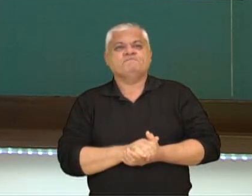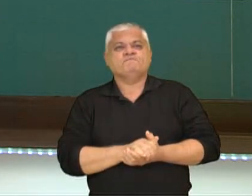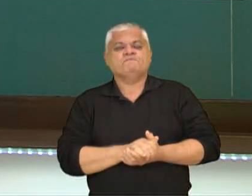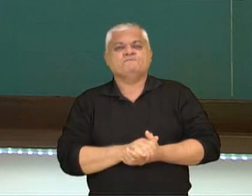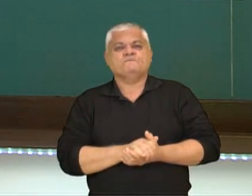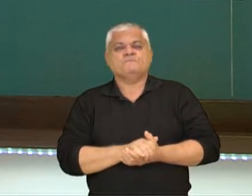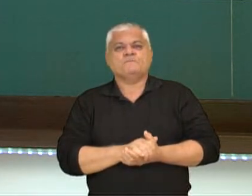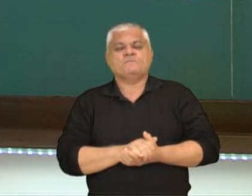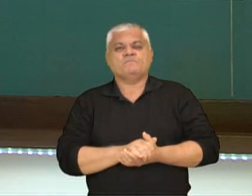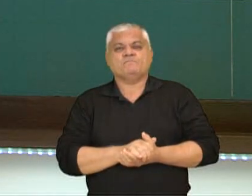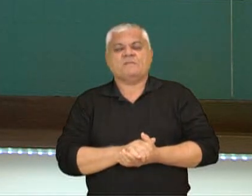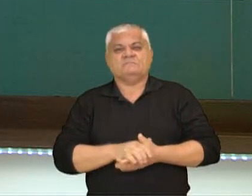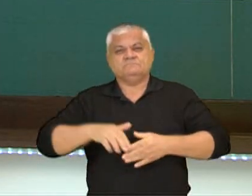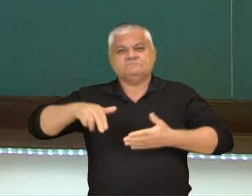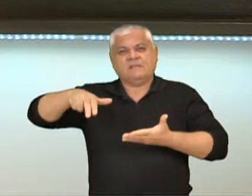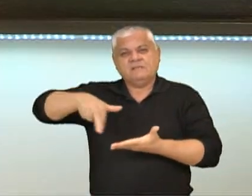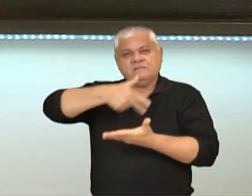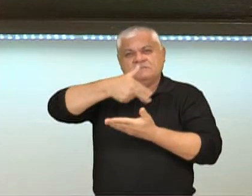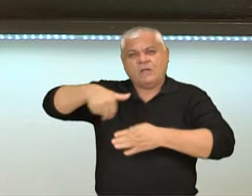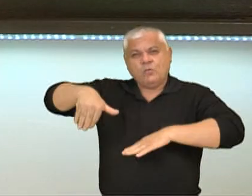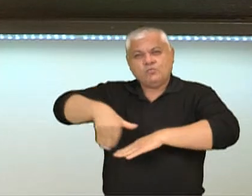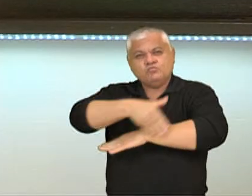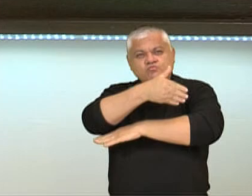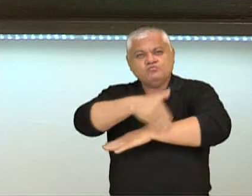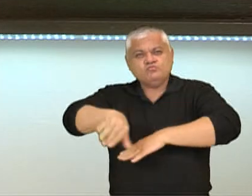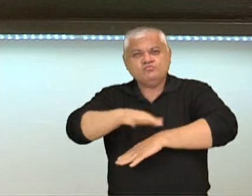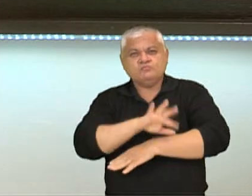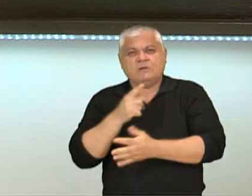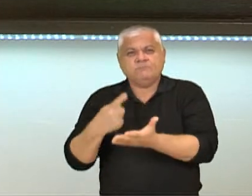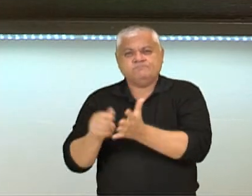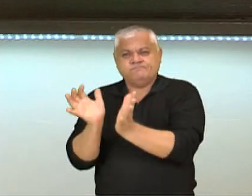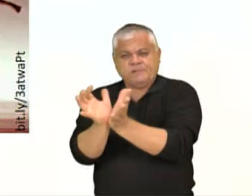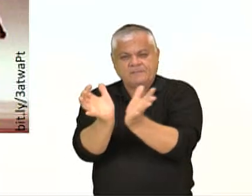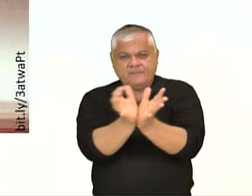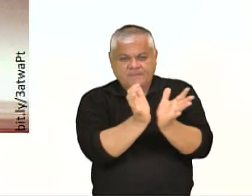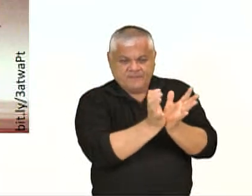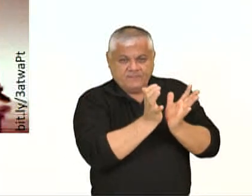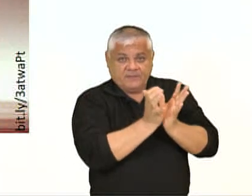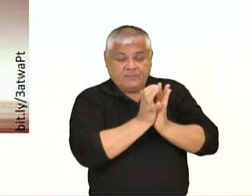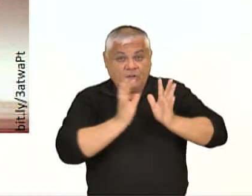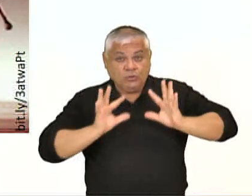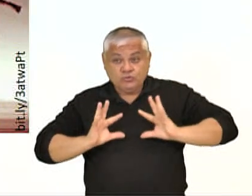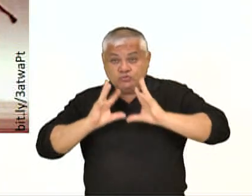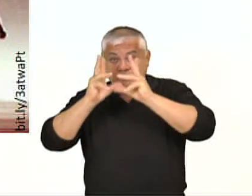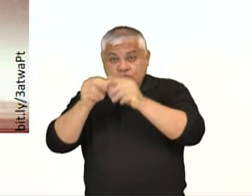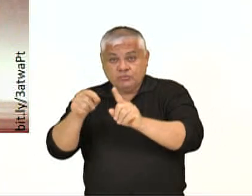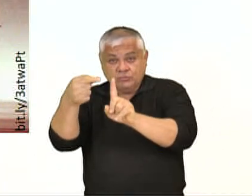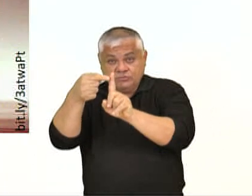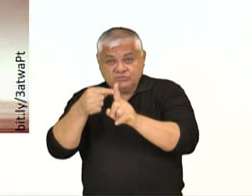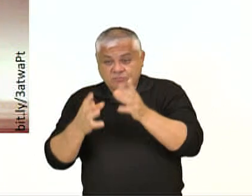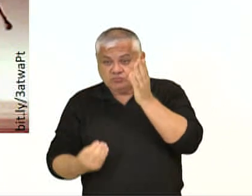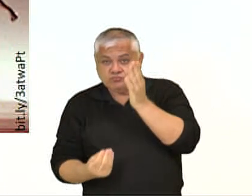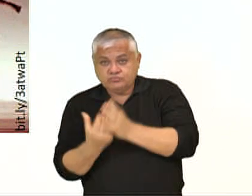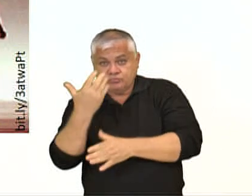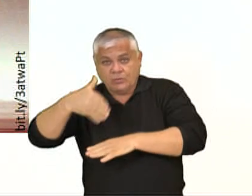Danças de rua. Então, lembra que eu falei que ia dar uma ênfase às danças de rua? Então, vamos lá. Nem todos os estilos surgiram nas ruas,